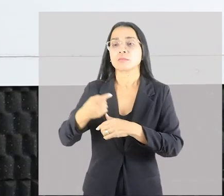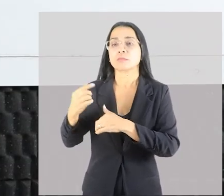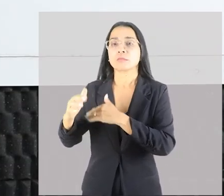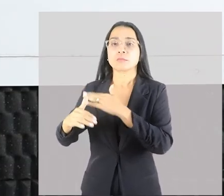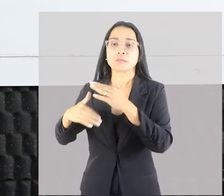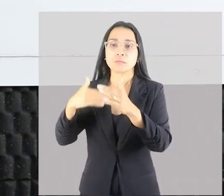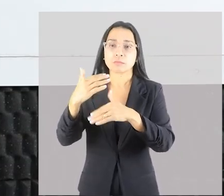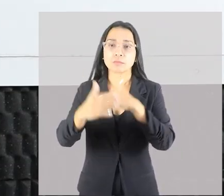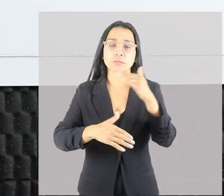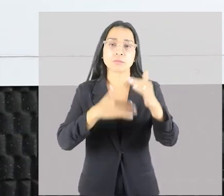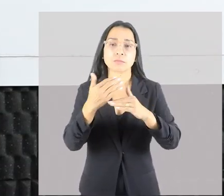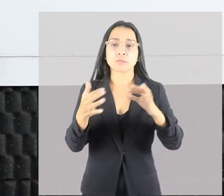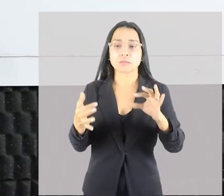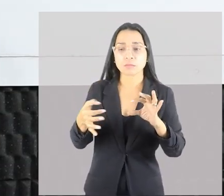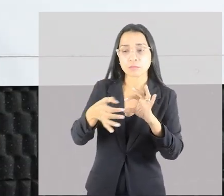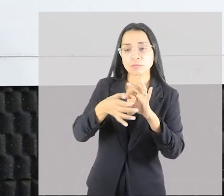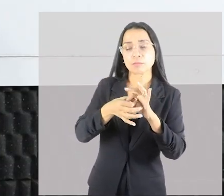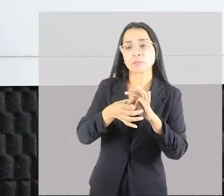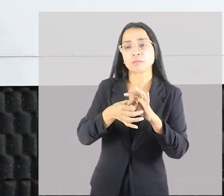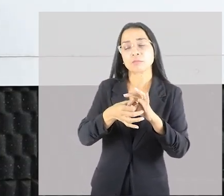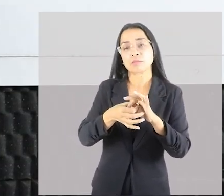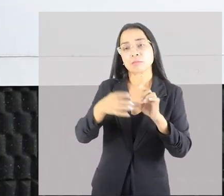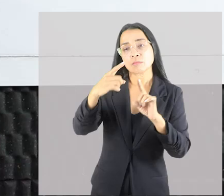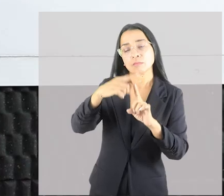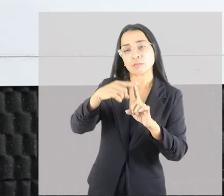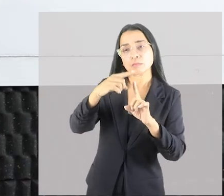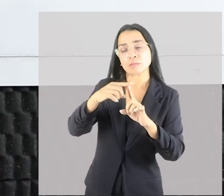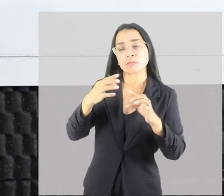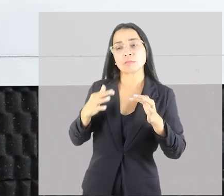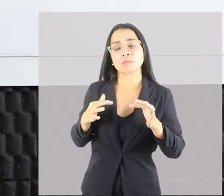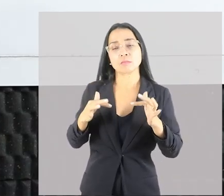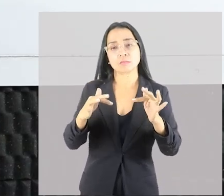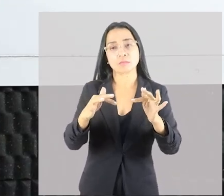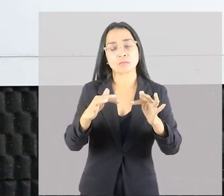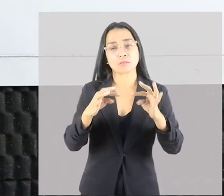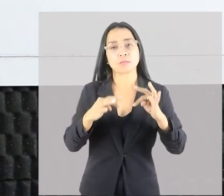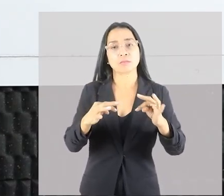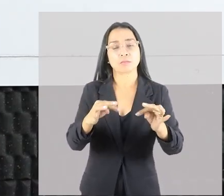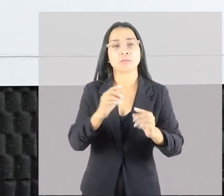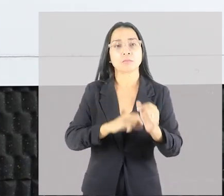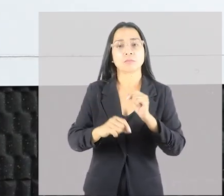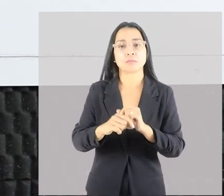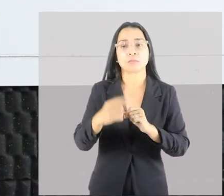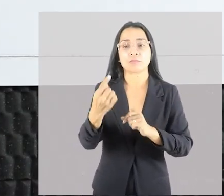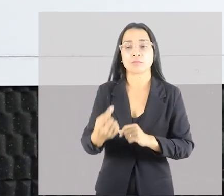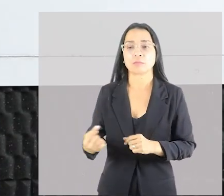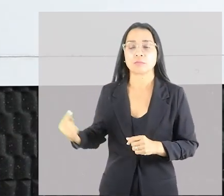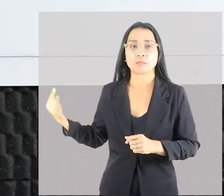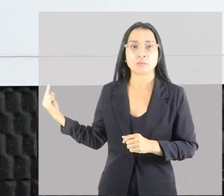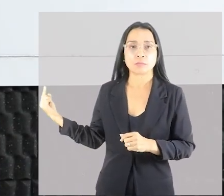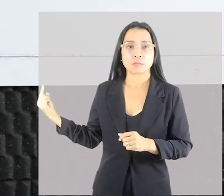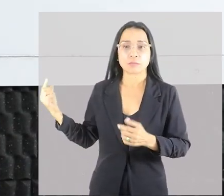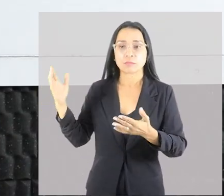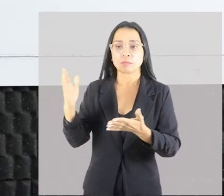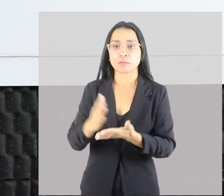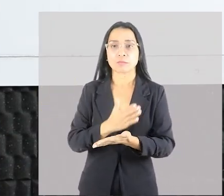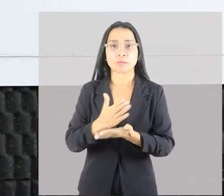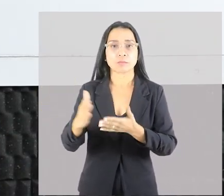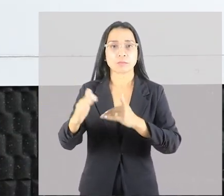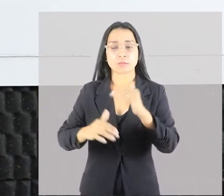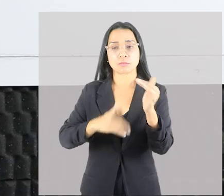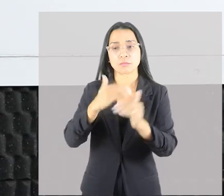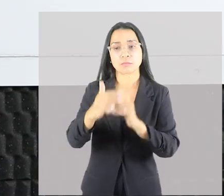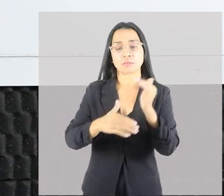fatores tecnológicos também, certo? Vem aqui comigo para o quadro, eu coloquei aqui para vocês alguns